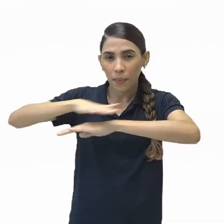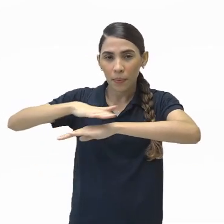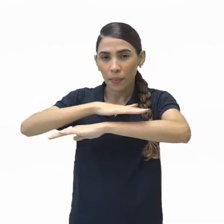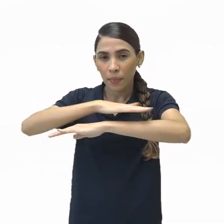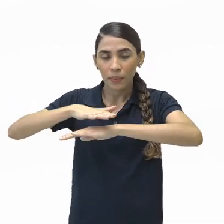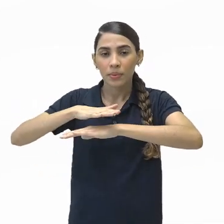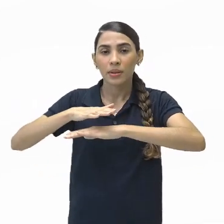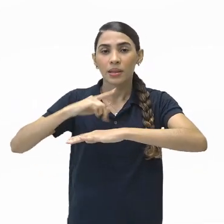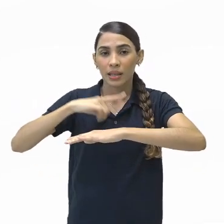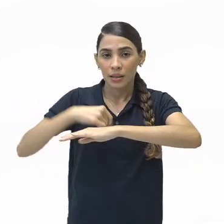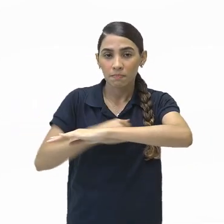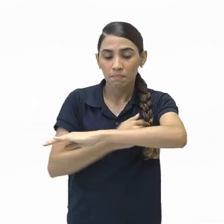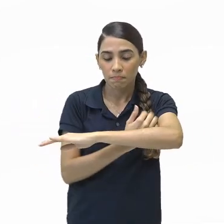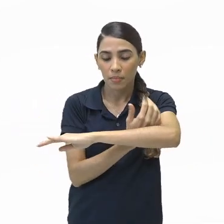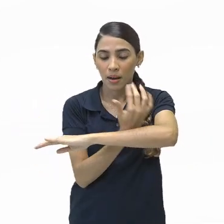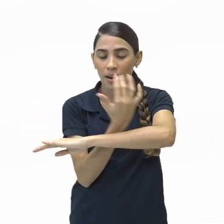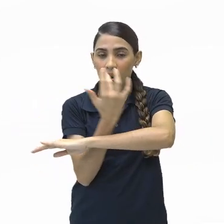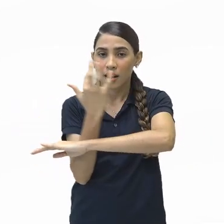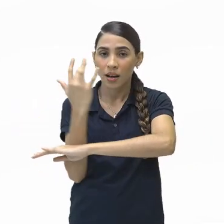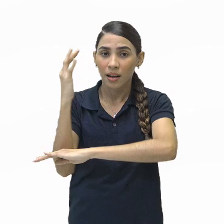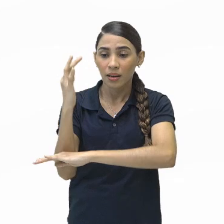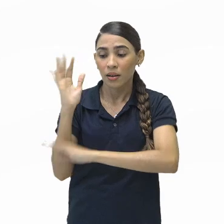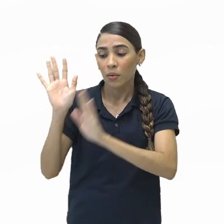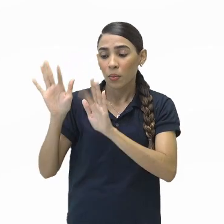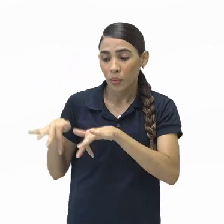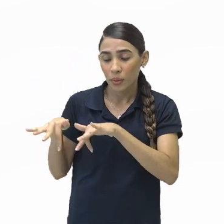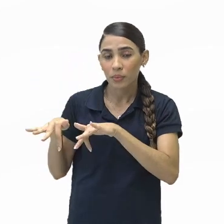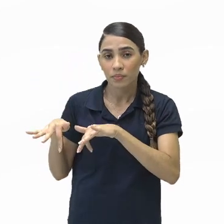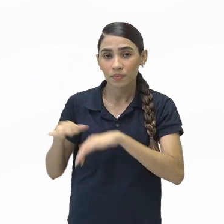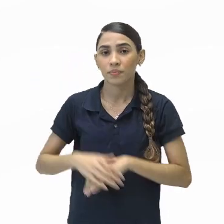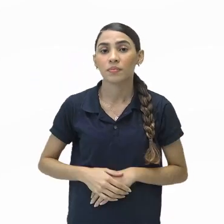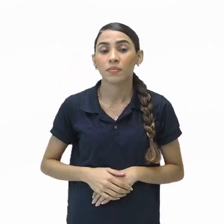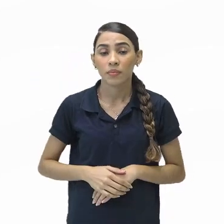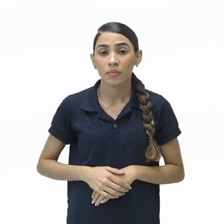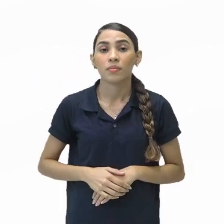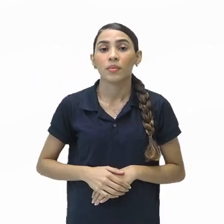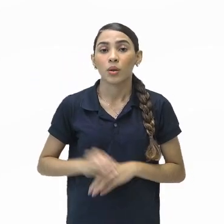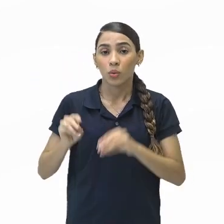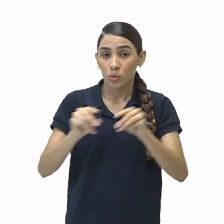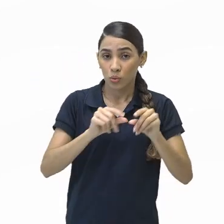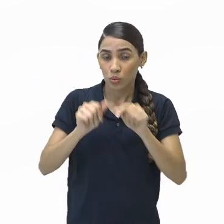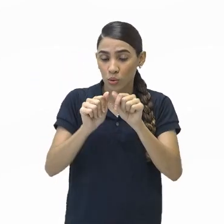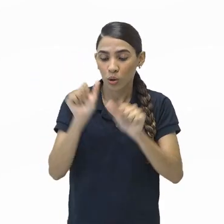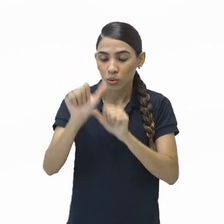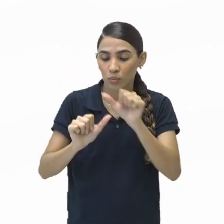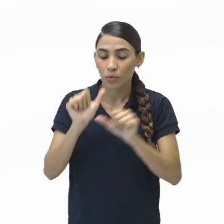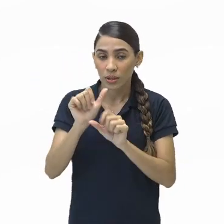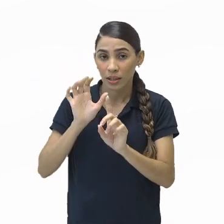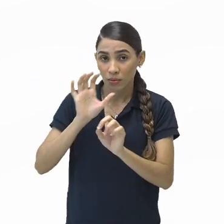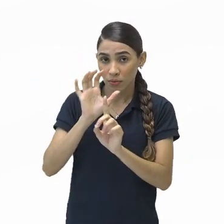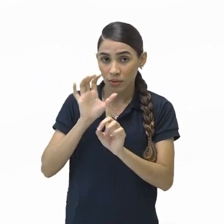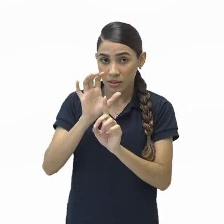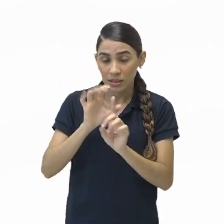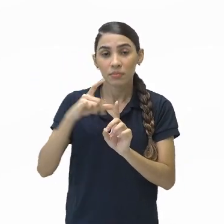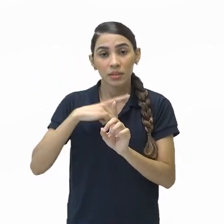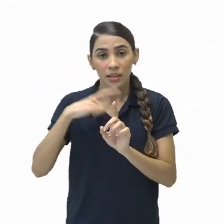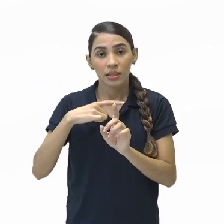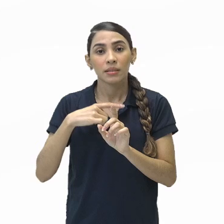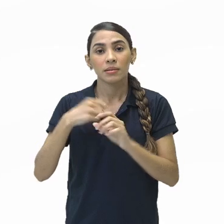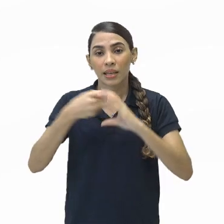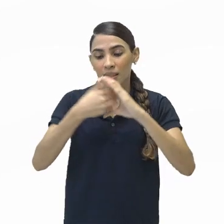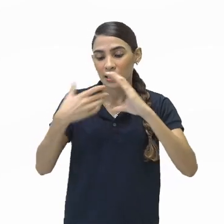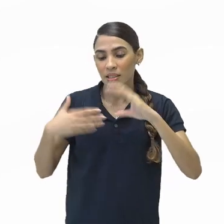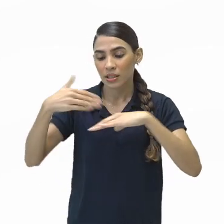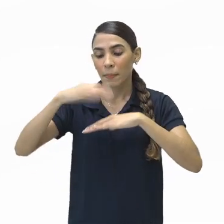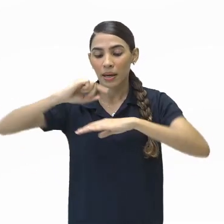as vegetações de maneira geral, mas ela acaba ali, né? O solo modificado pelo homem, a terra preta, tem essa característica de ser um pouco